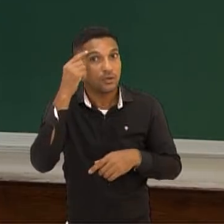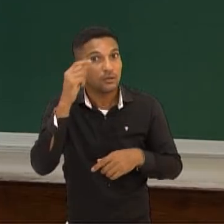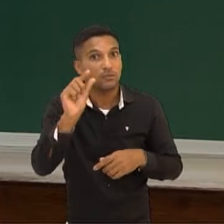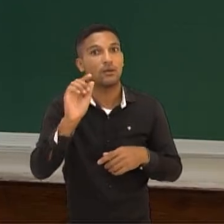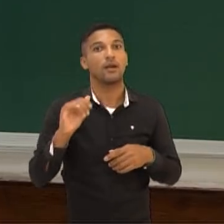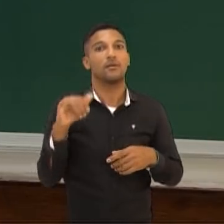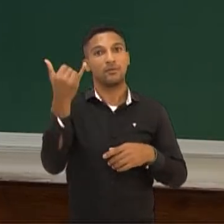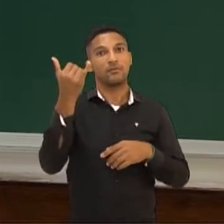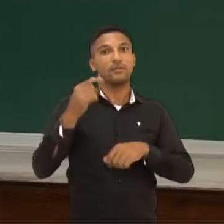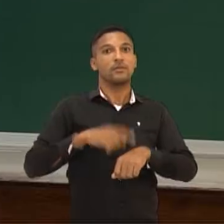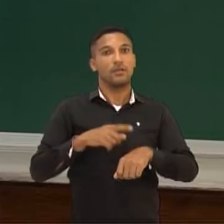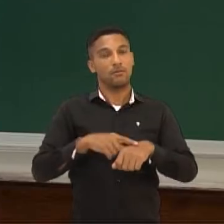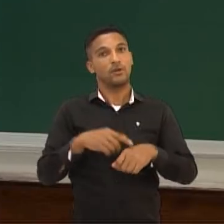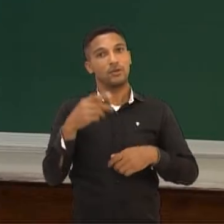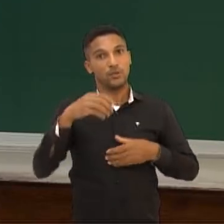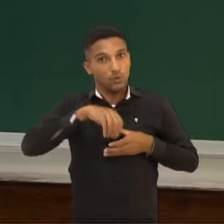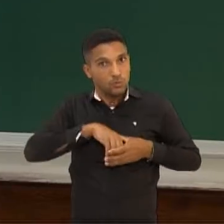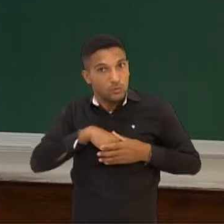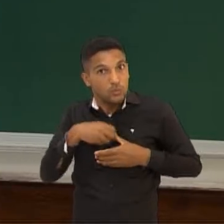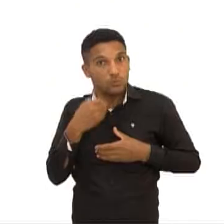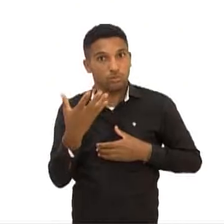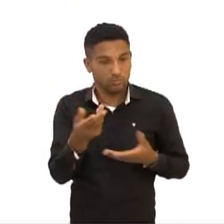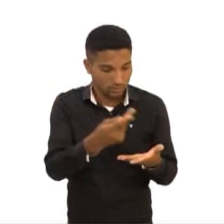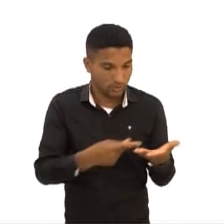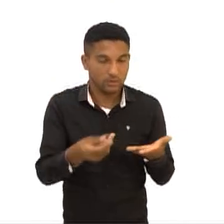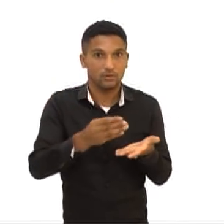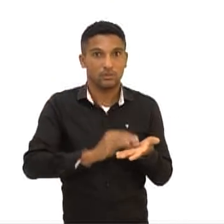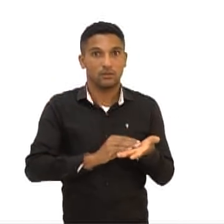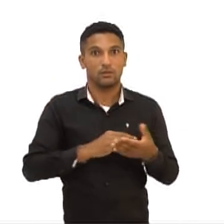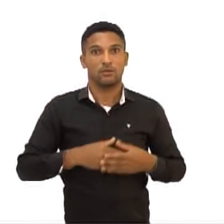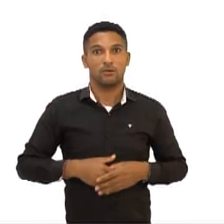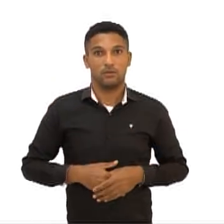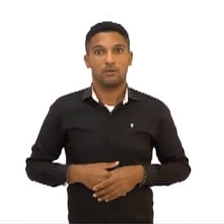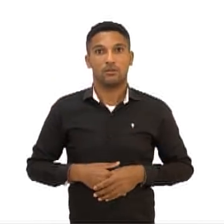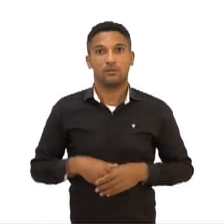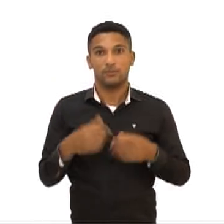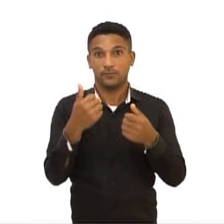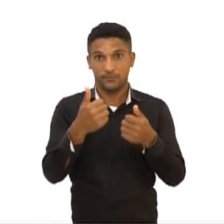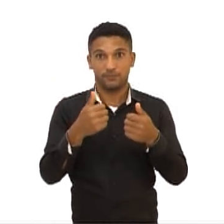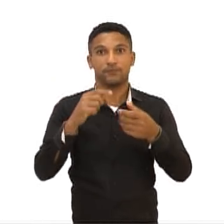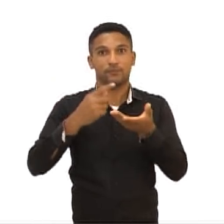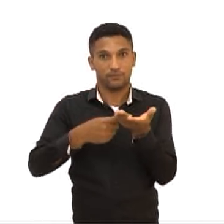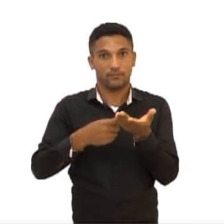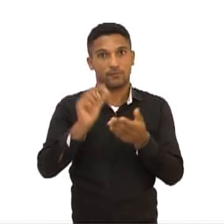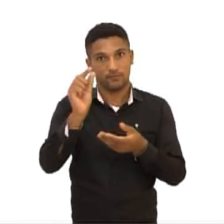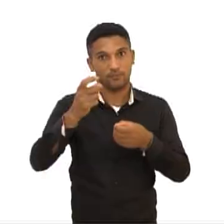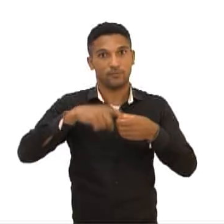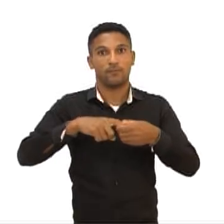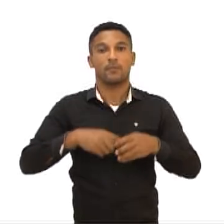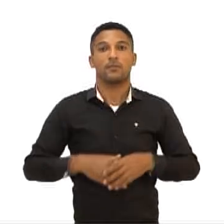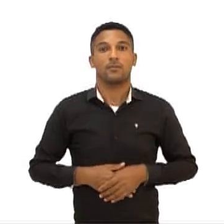E traga a sua verdade para essa atividade. Beleza? Combinado? Até daqui a pouquinho.